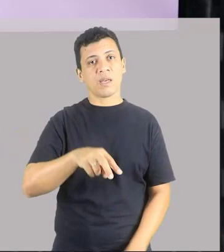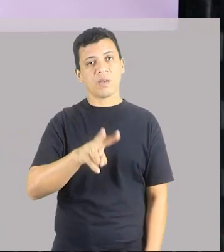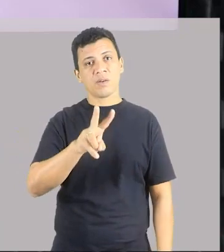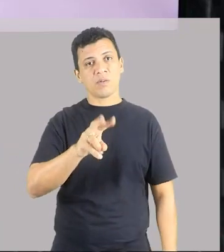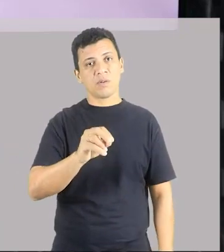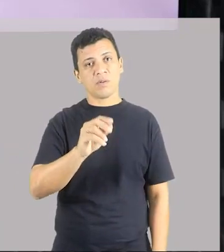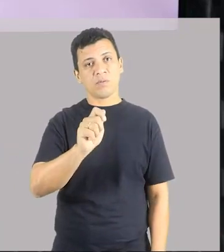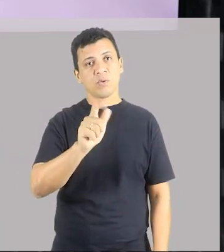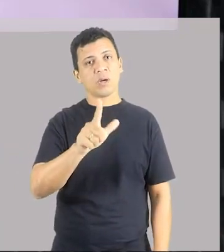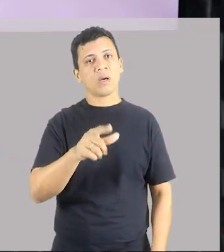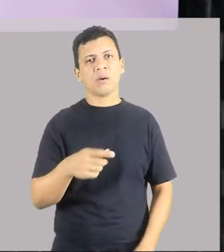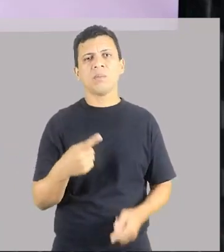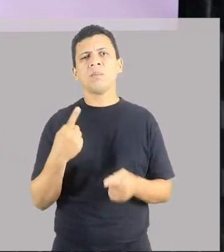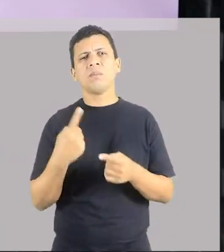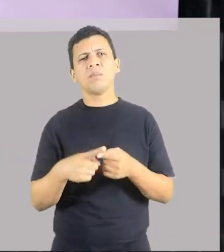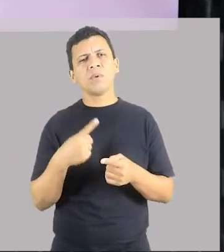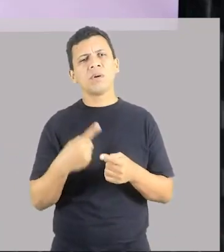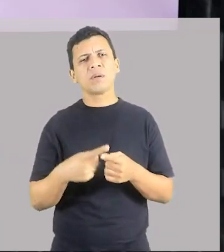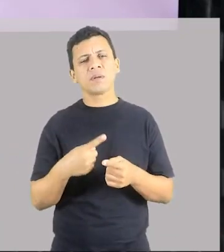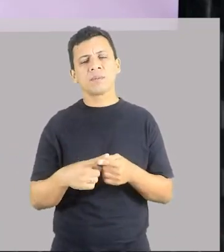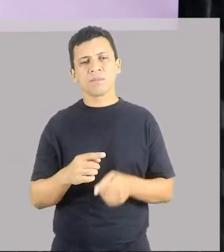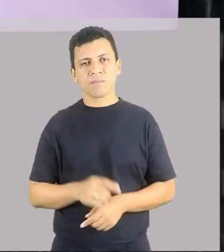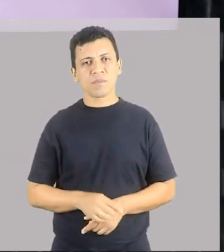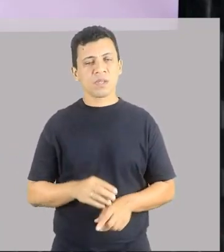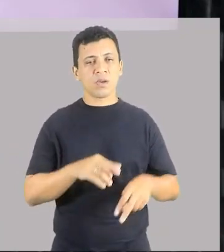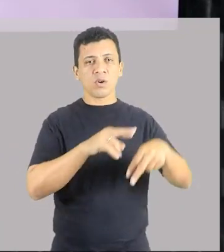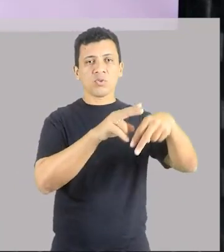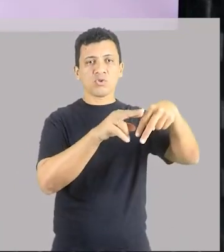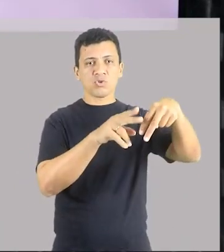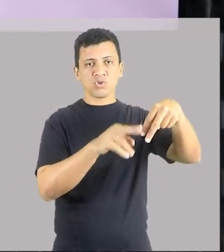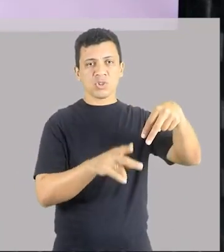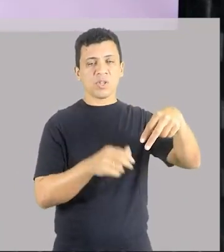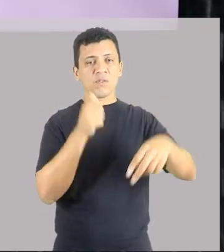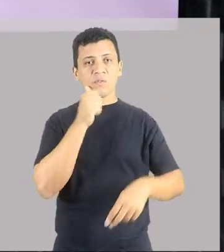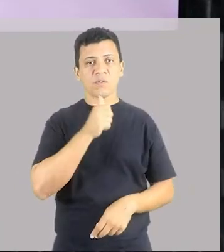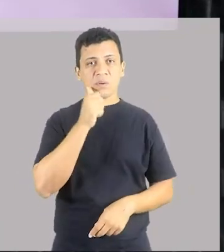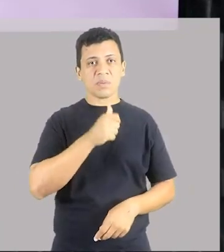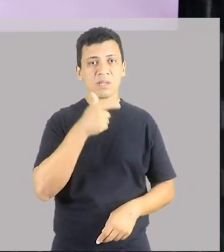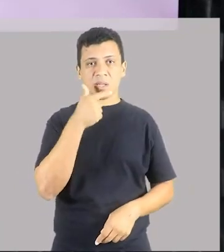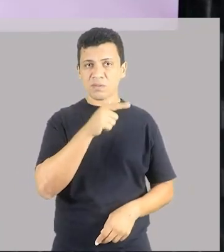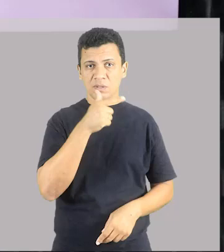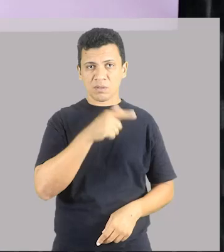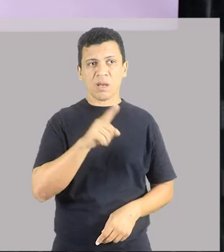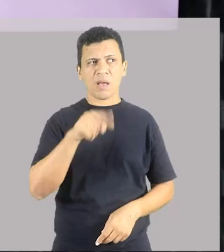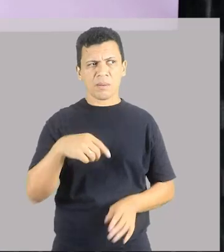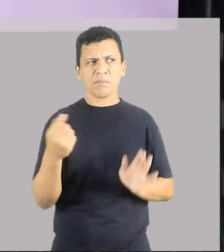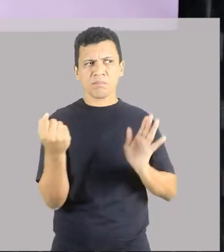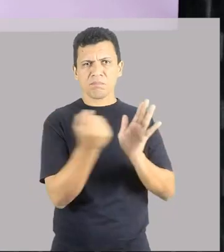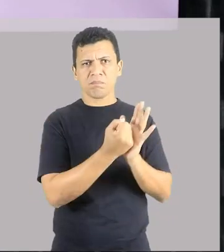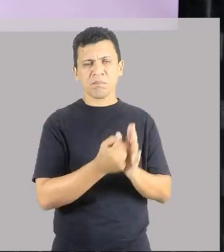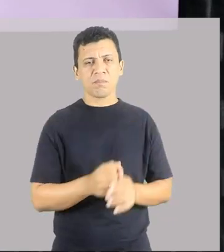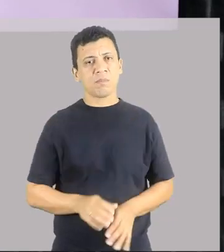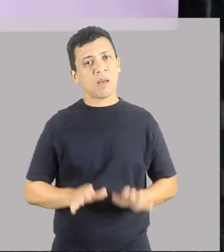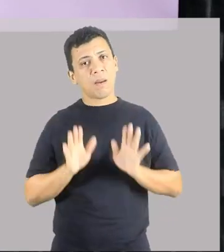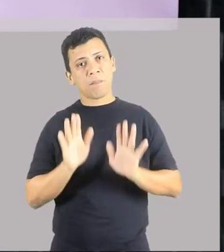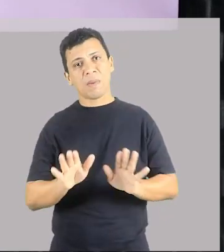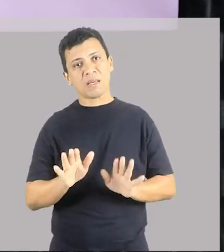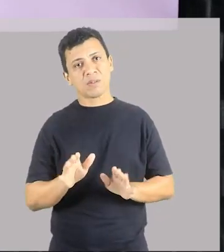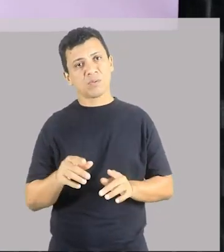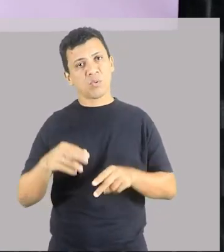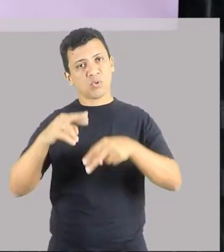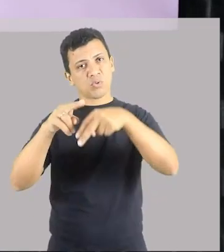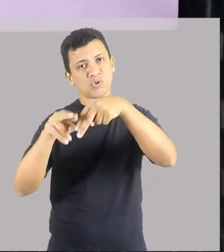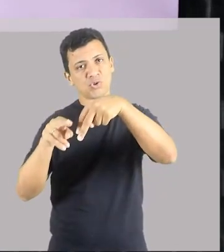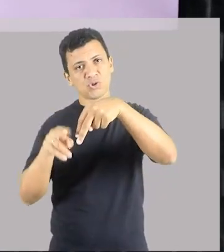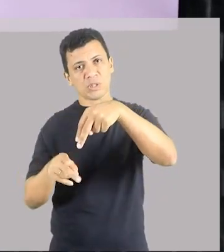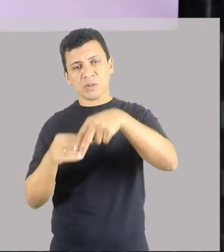temático isso por quê Porque o gênero feminino na língua Ele é bem bem demarcado mas o gênero masculino não porque